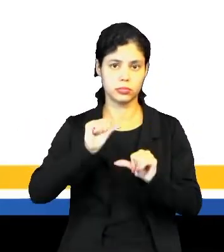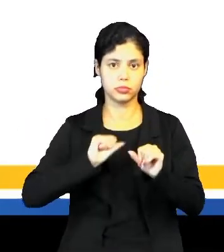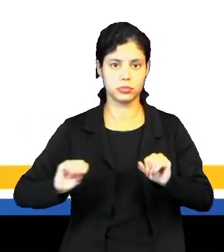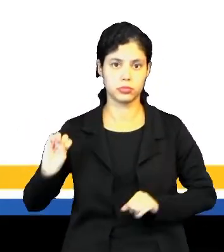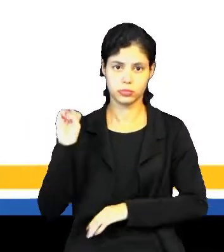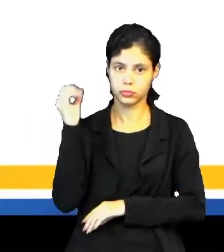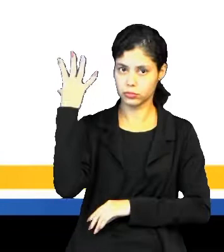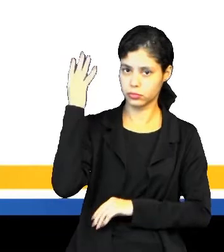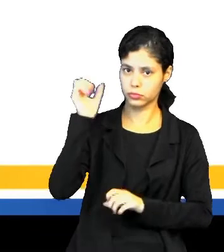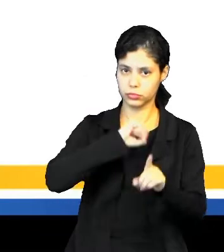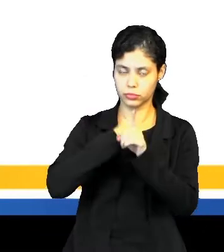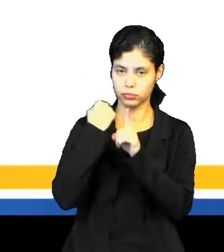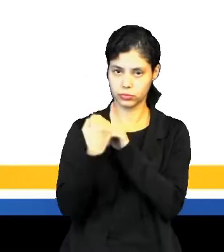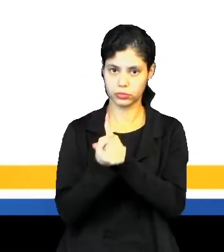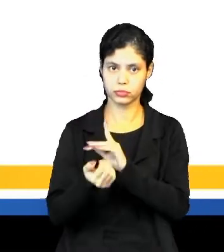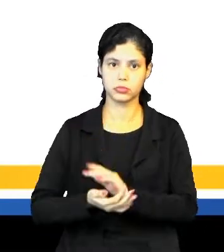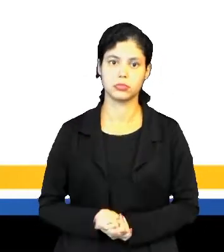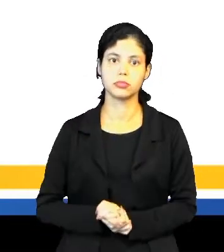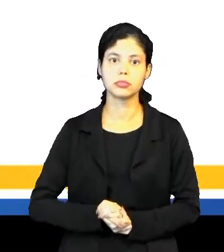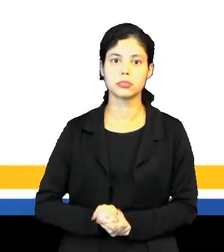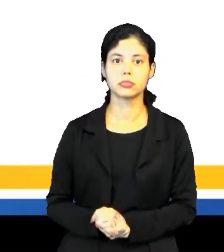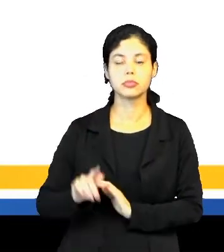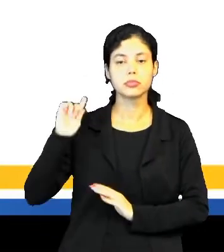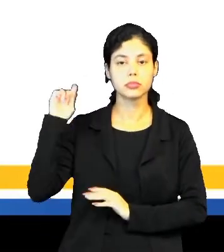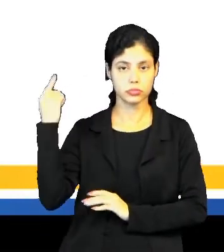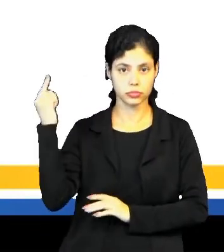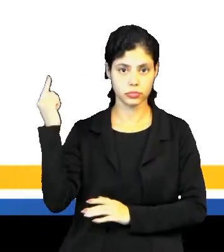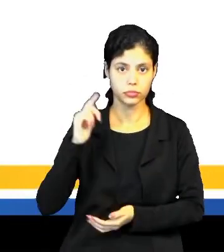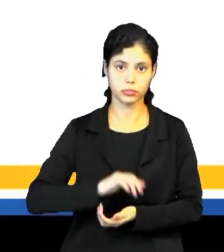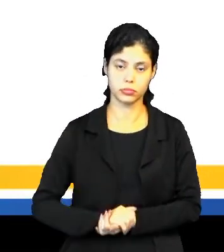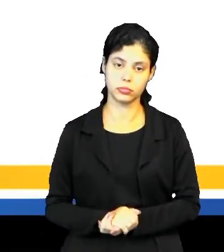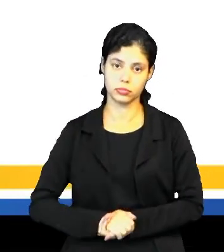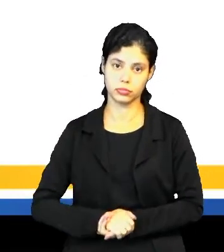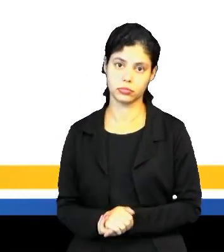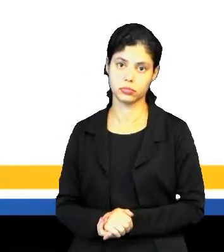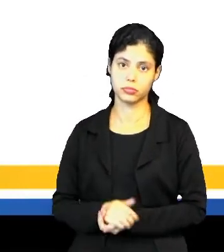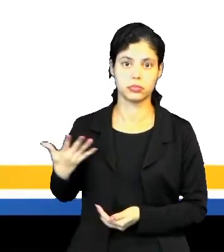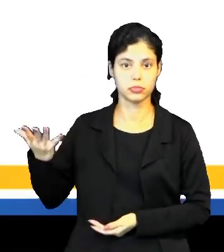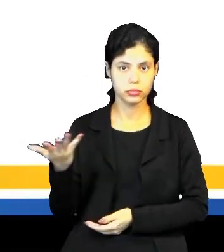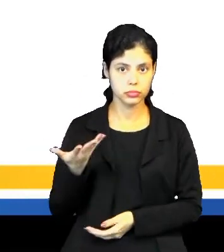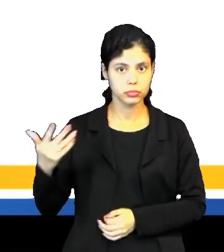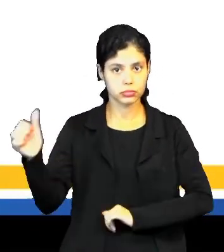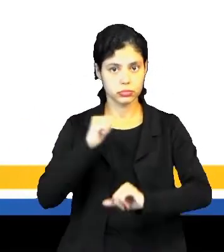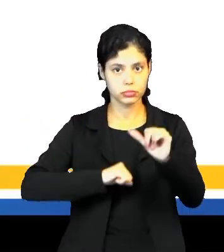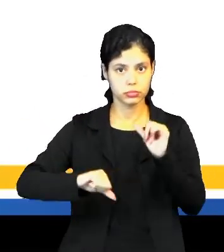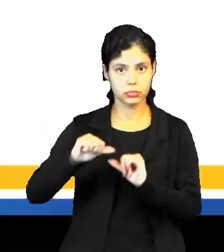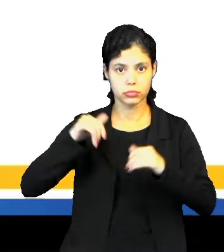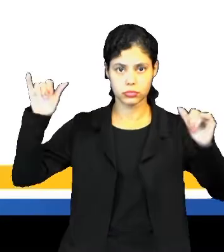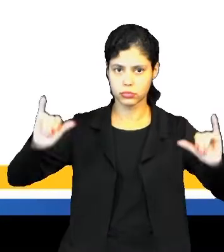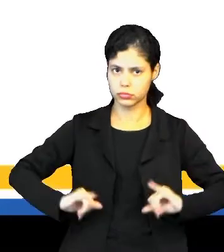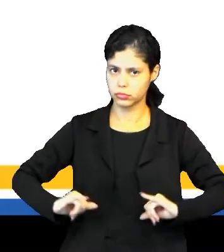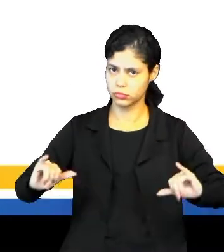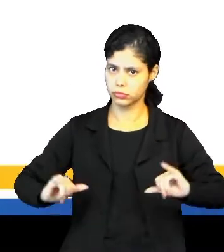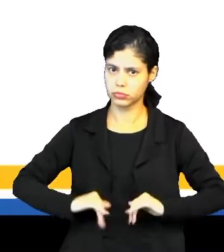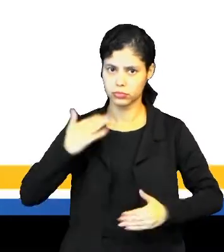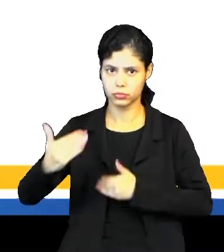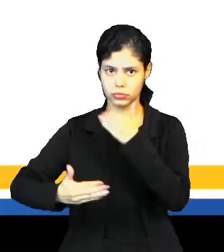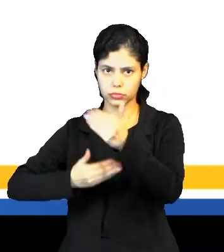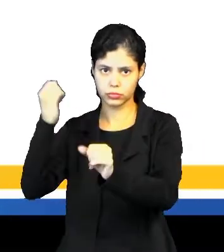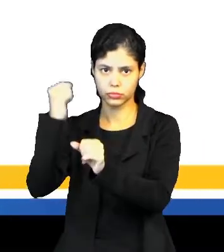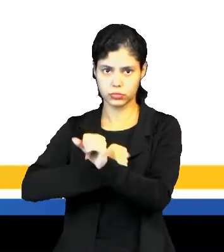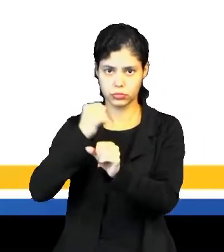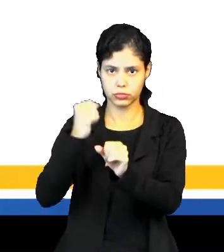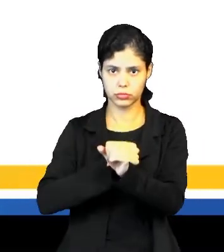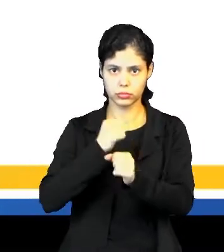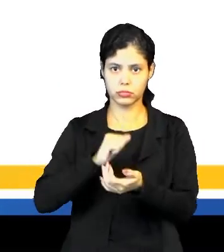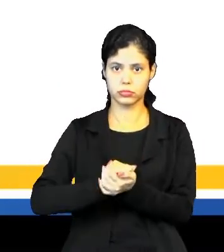mudanças que ocorrem na sociedade, enquanto que o tempo geológico se baseia nas alterações sofridas ao longo dos